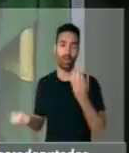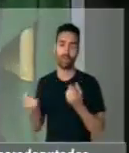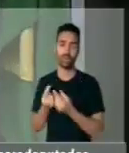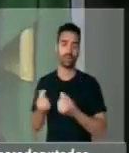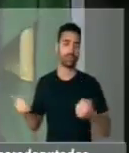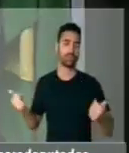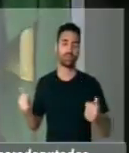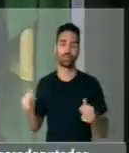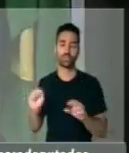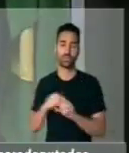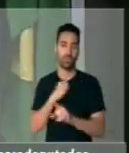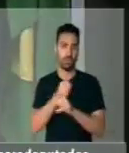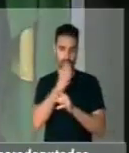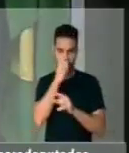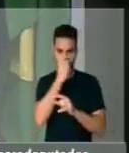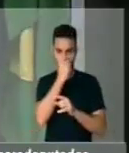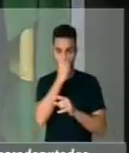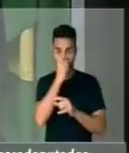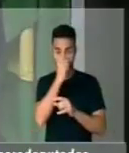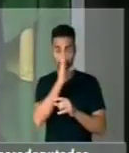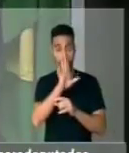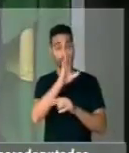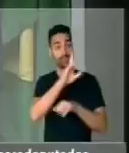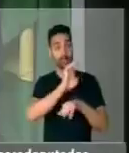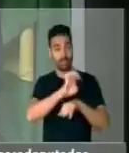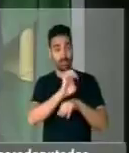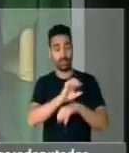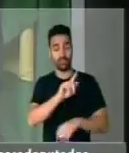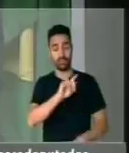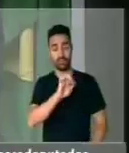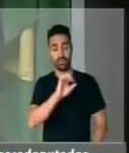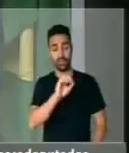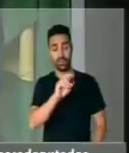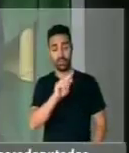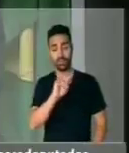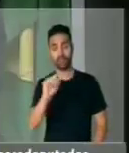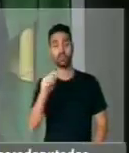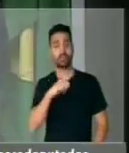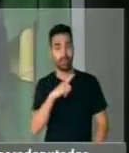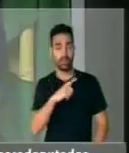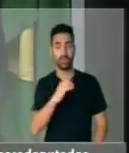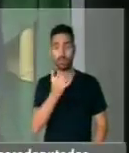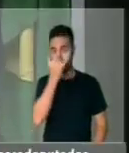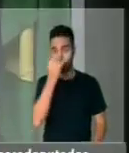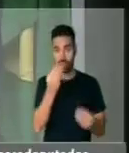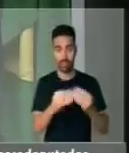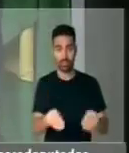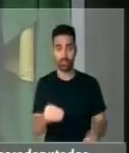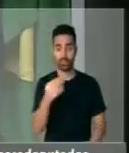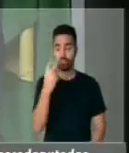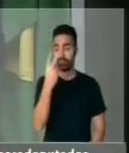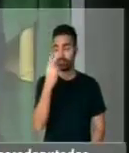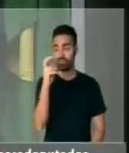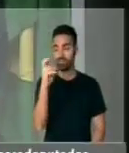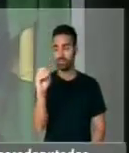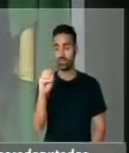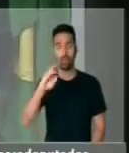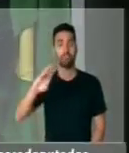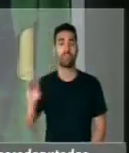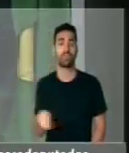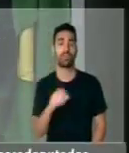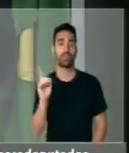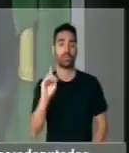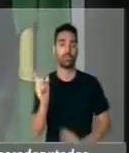legalização. Na experiência da Geórgia, houveram prejuízos correcionais estimados em 250 milhões de